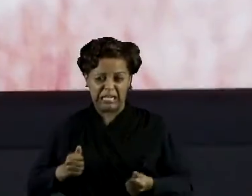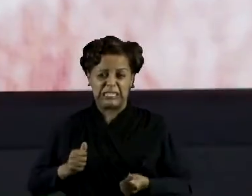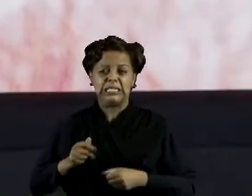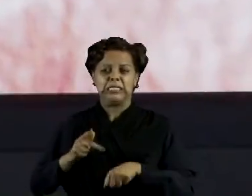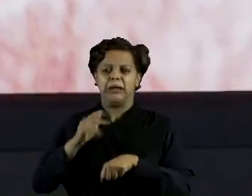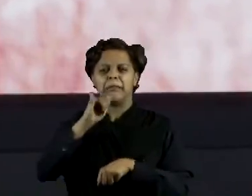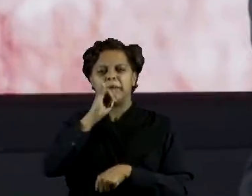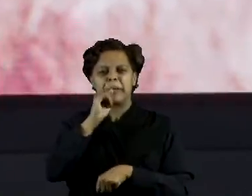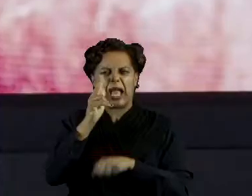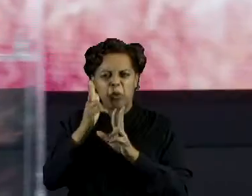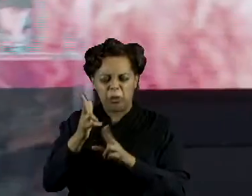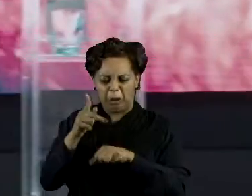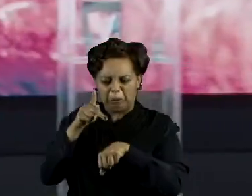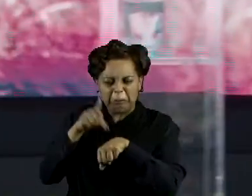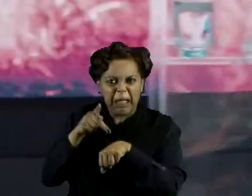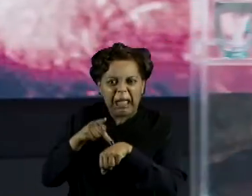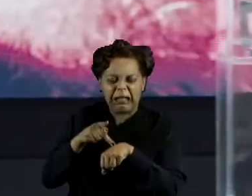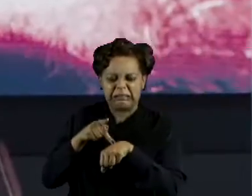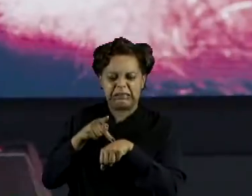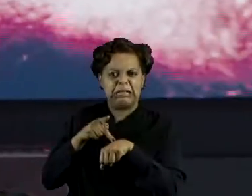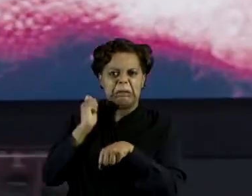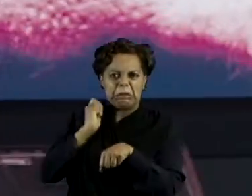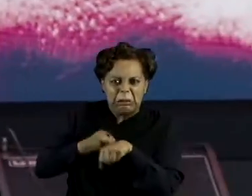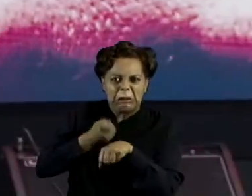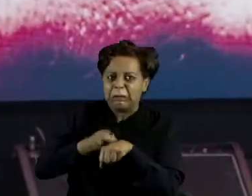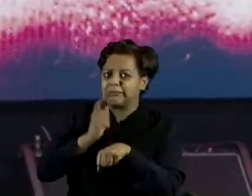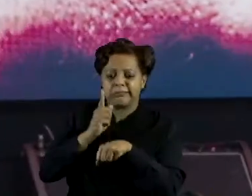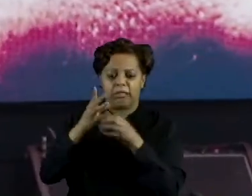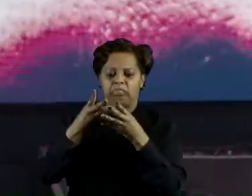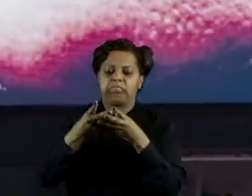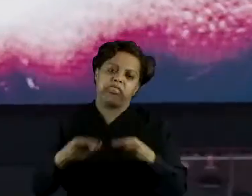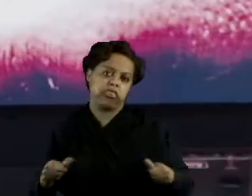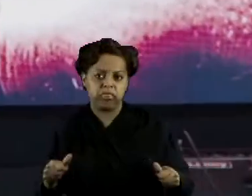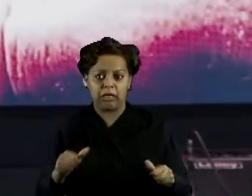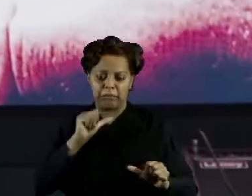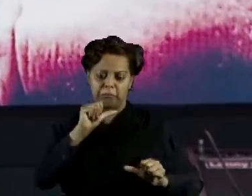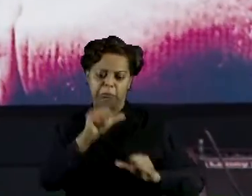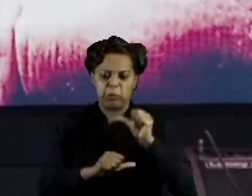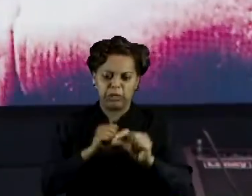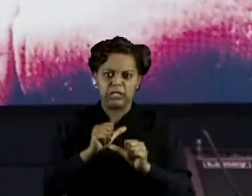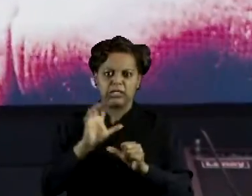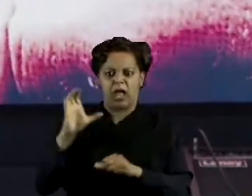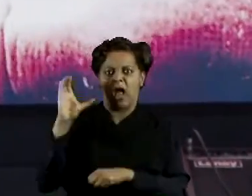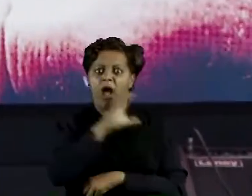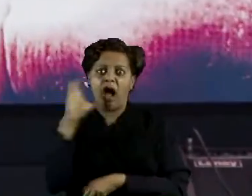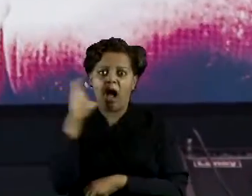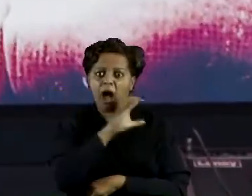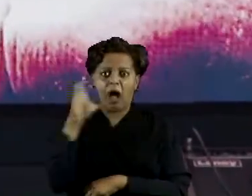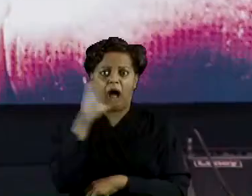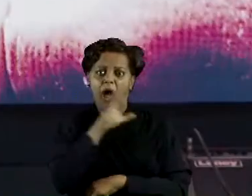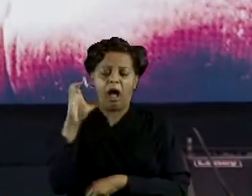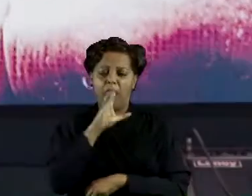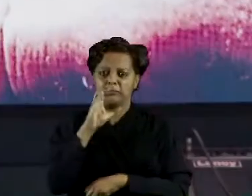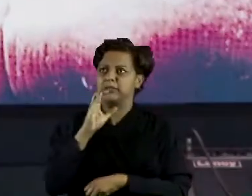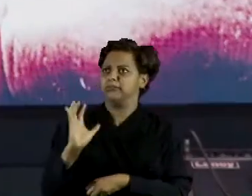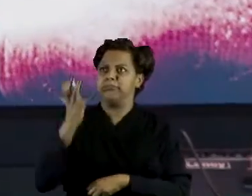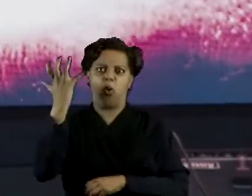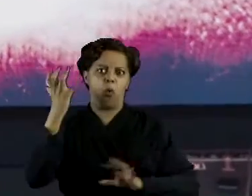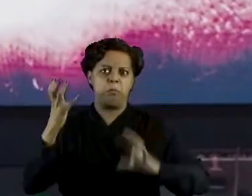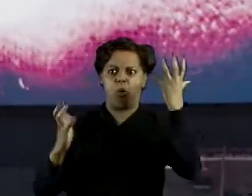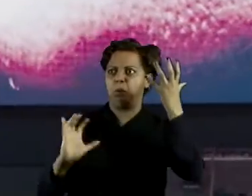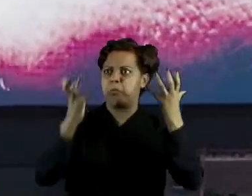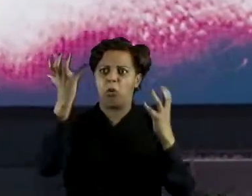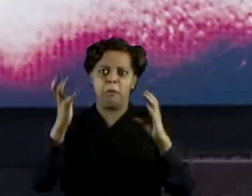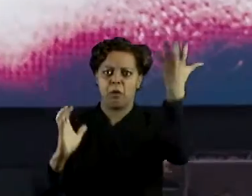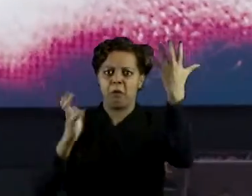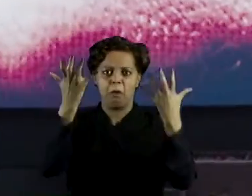As mudanças e as transformações acontecem muito rapidamente em função, principalmente, desta